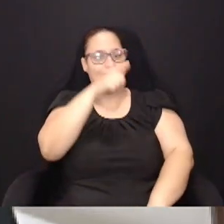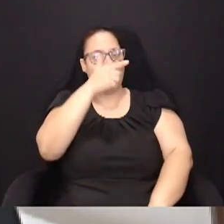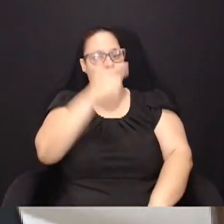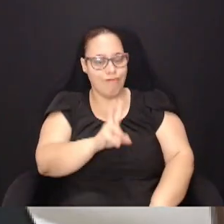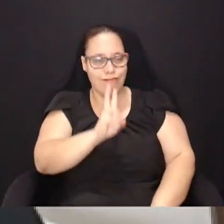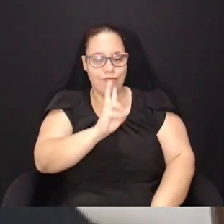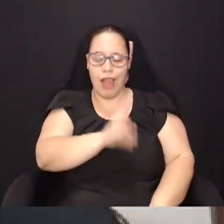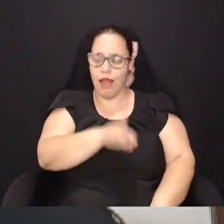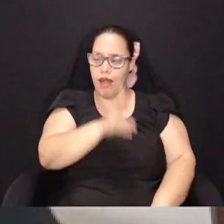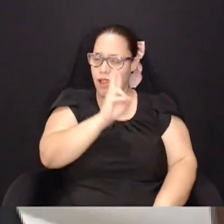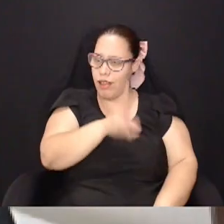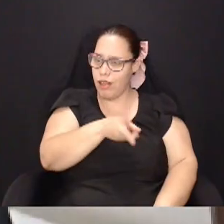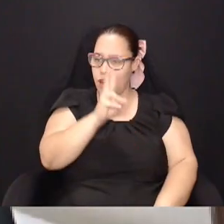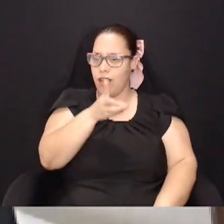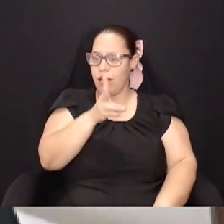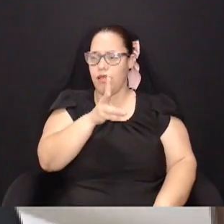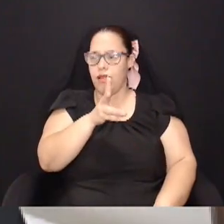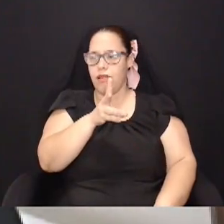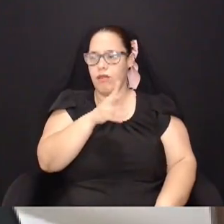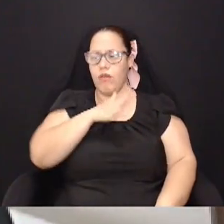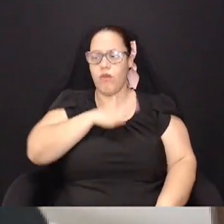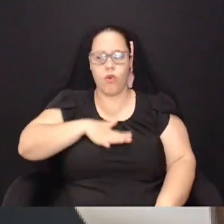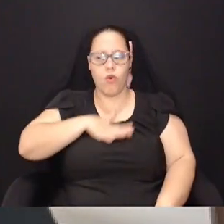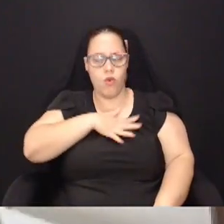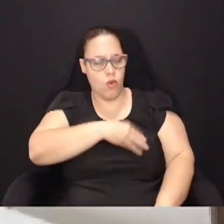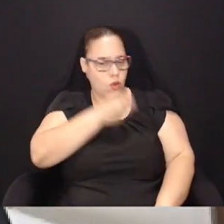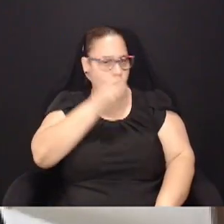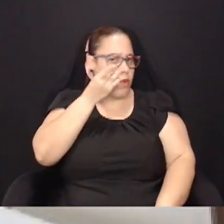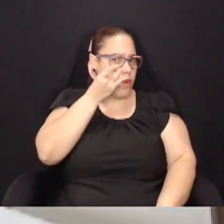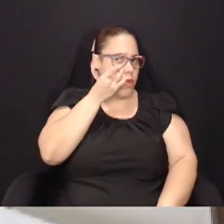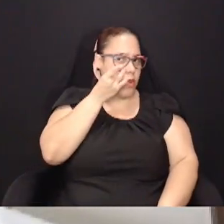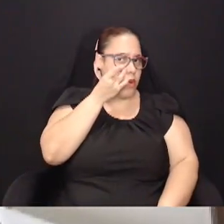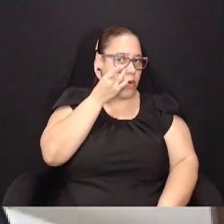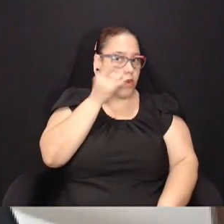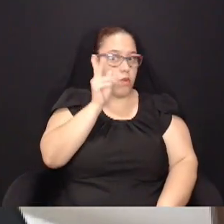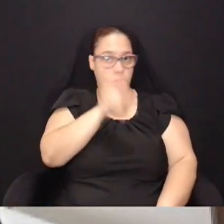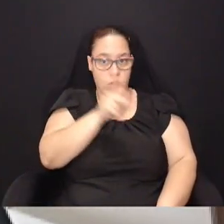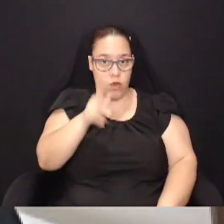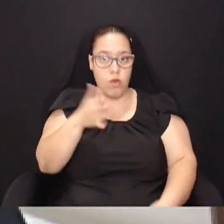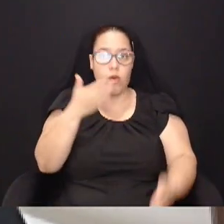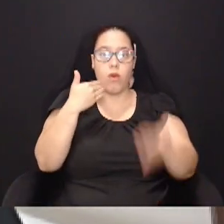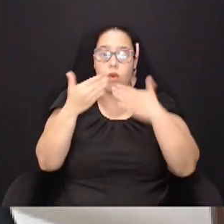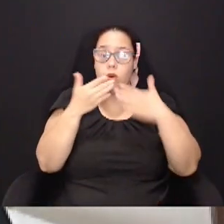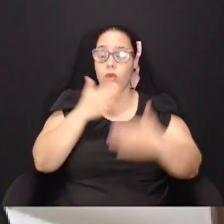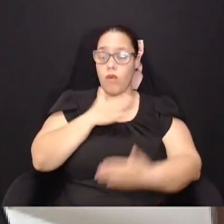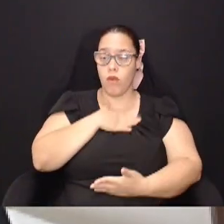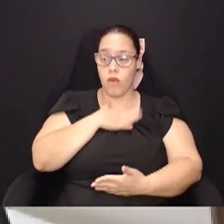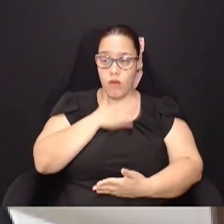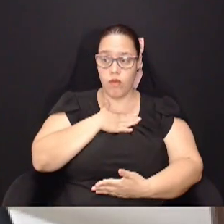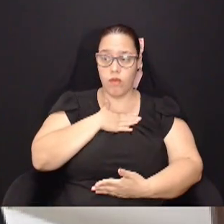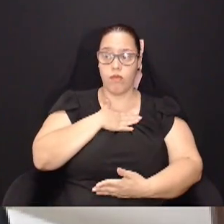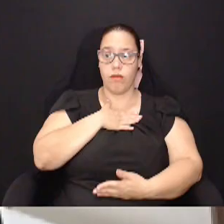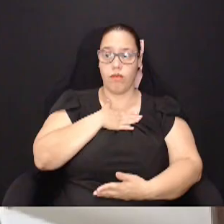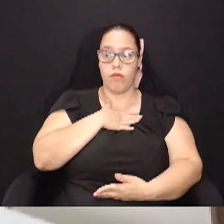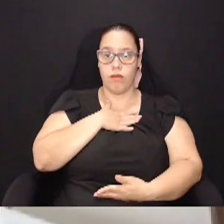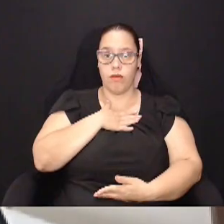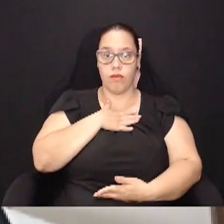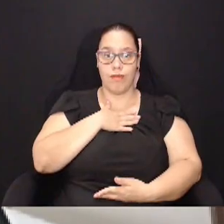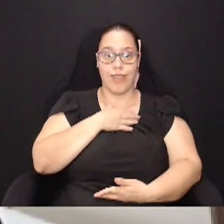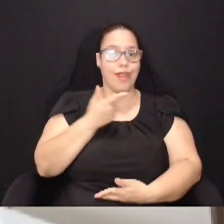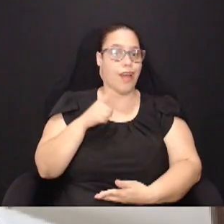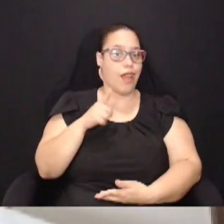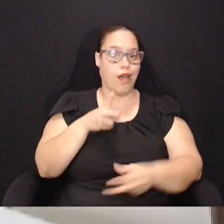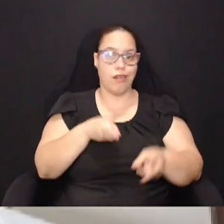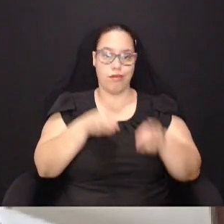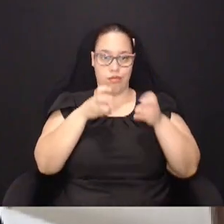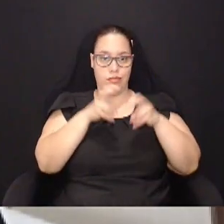Poxa, eu queria tanto que meu pai fosse presente, eu queria tanto que meu pai fosse igual ao meu professor, que conversa comigo. E a gente não vê. Então, por isso que